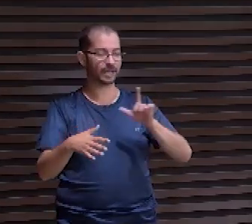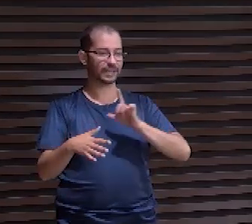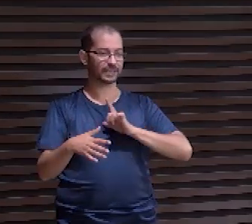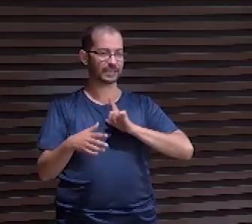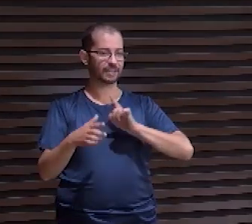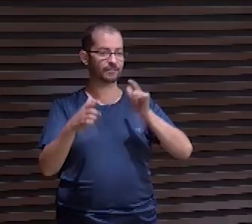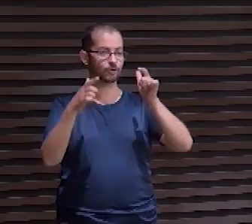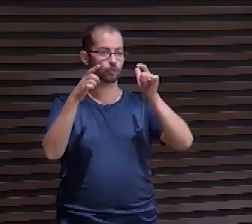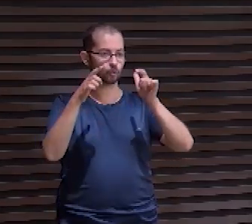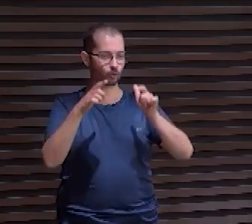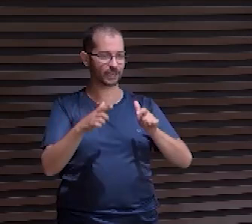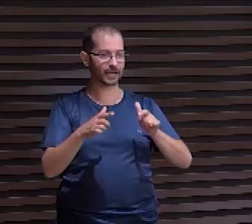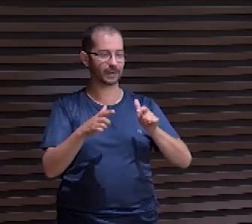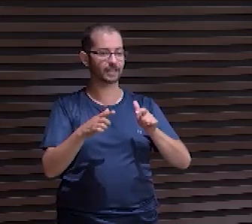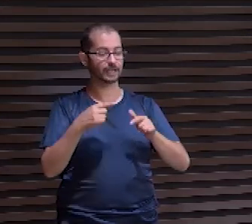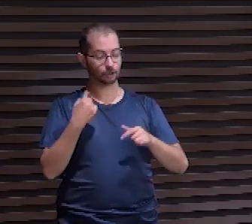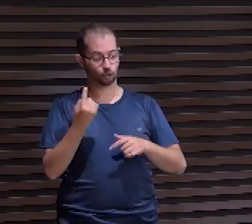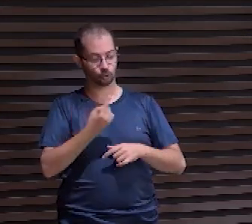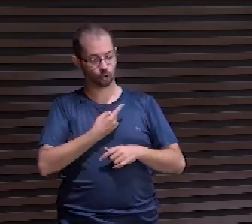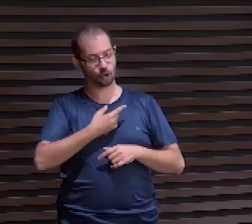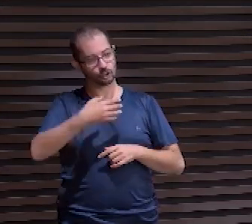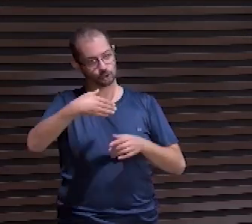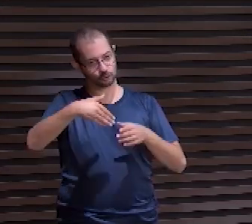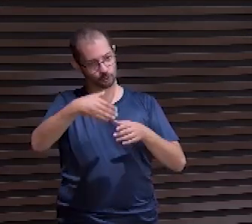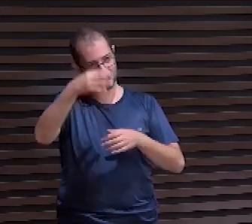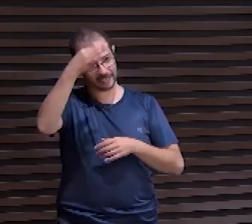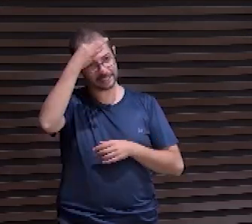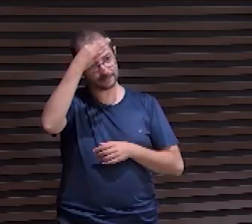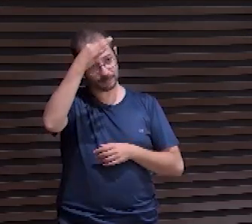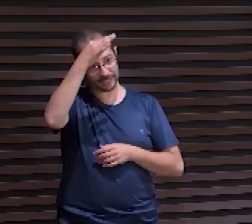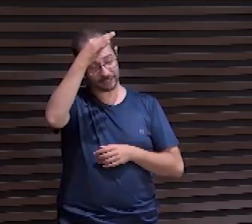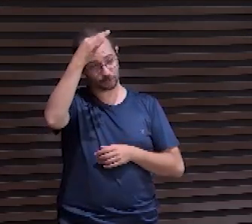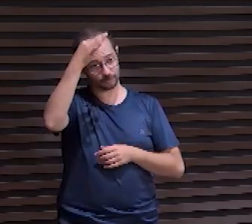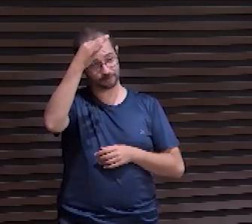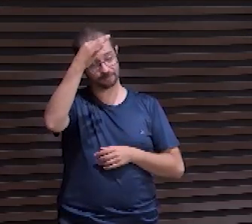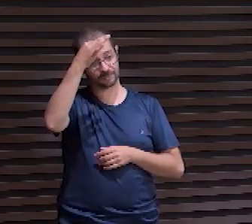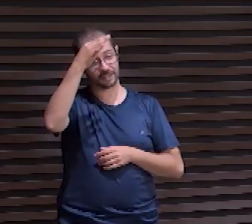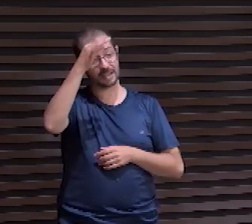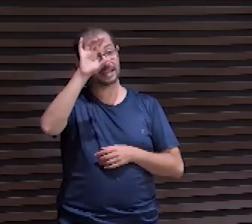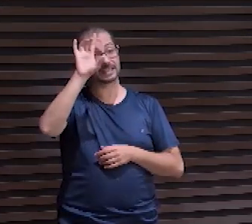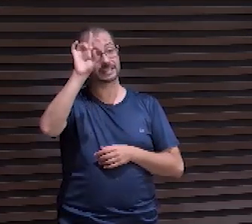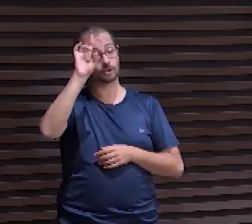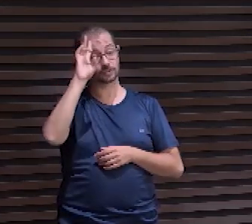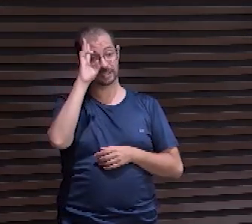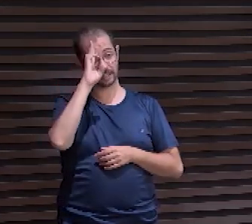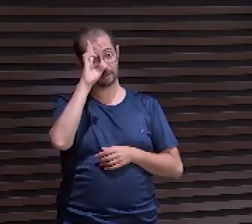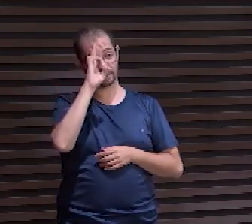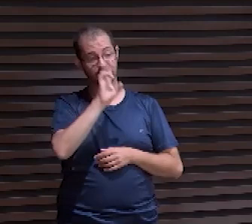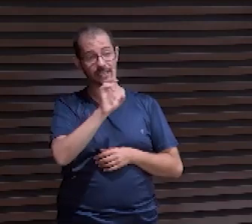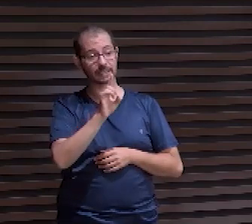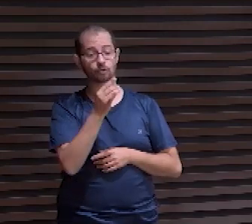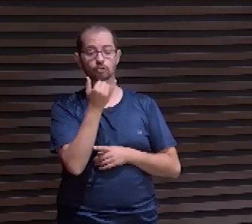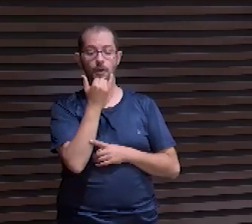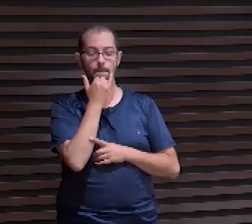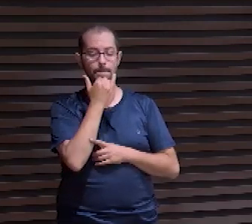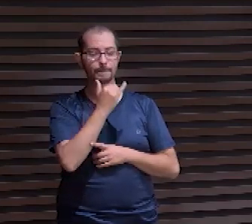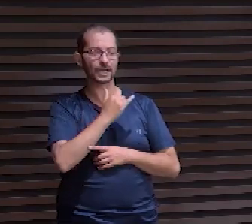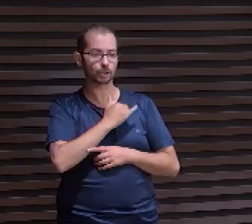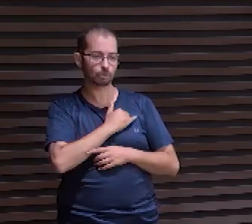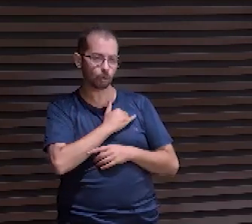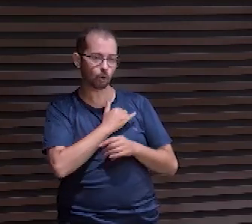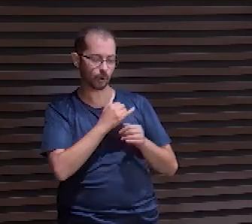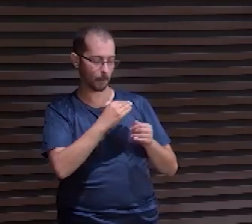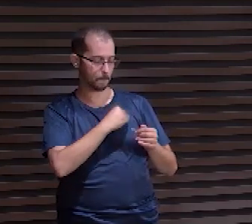em nosso espírito. Ele nos lembra que não apenas perdoa os